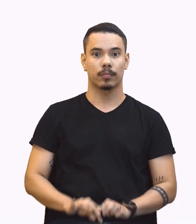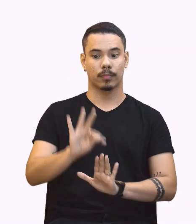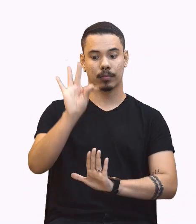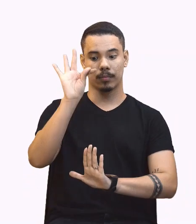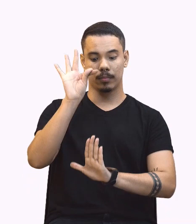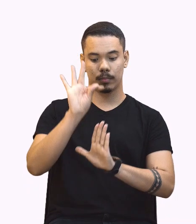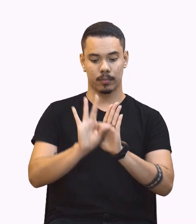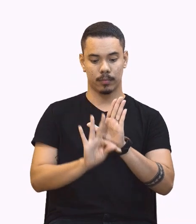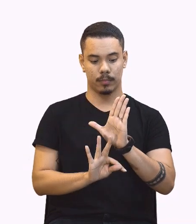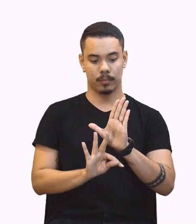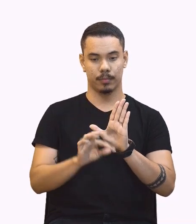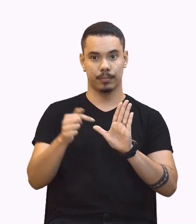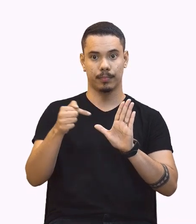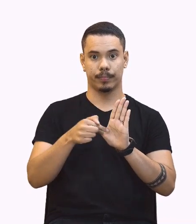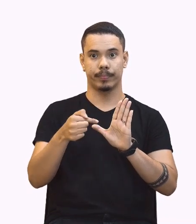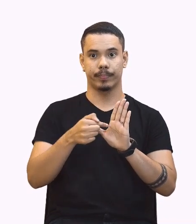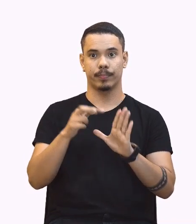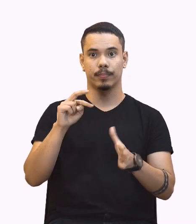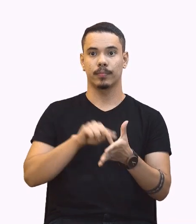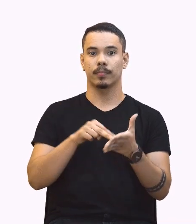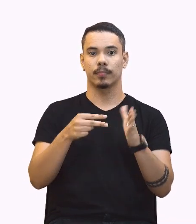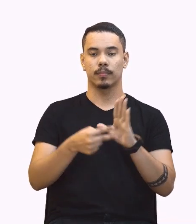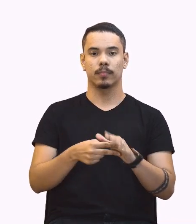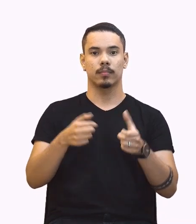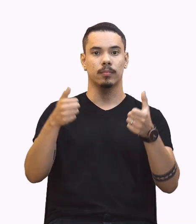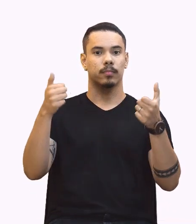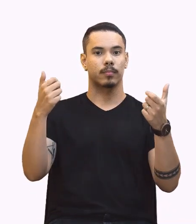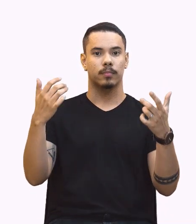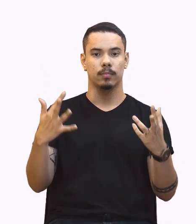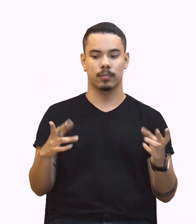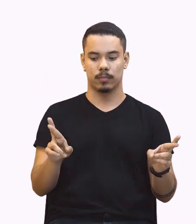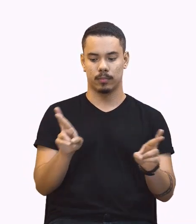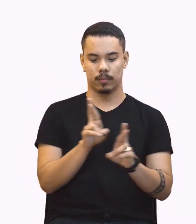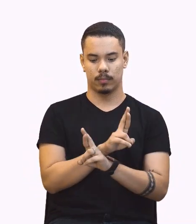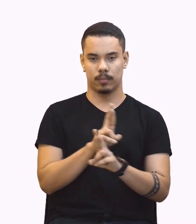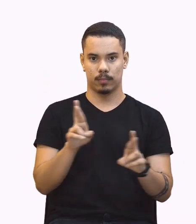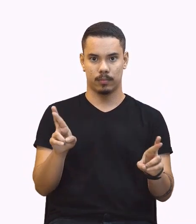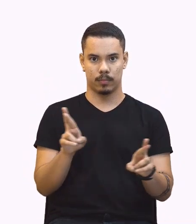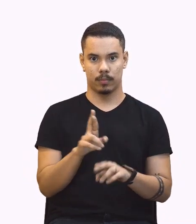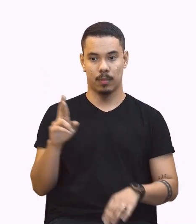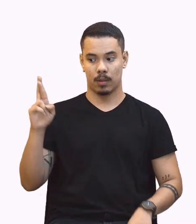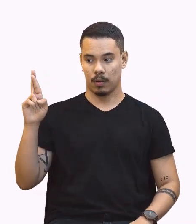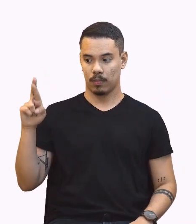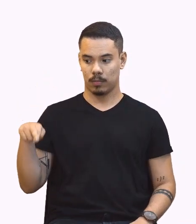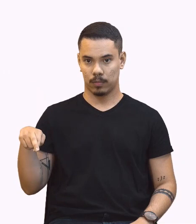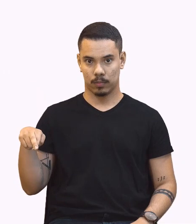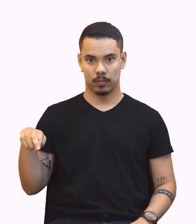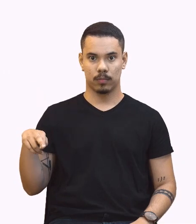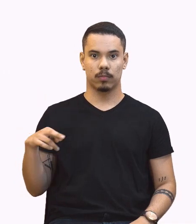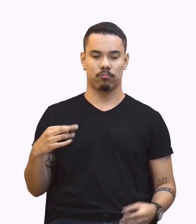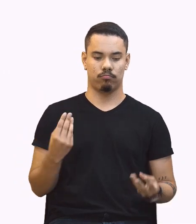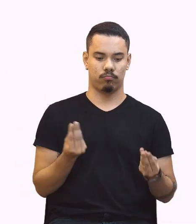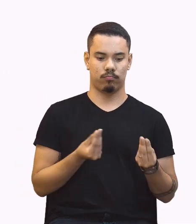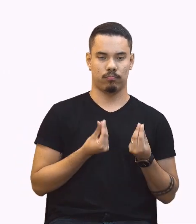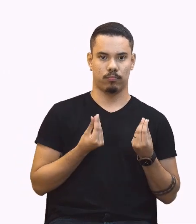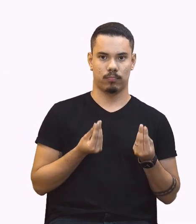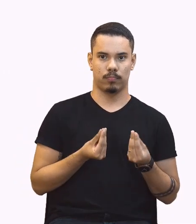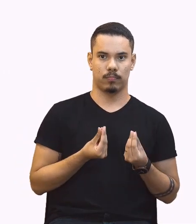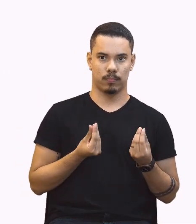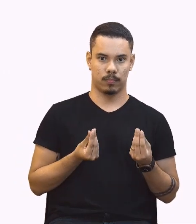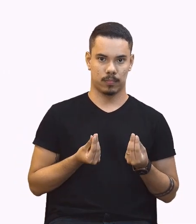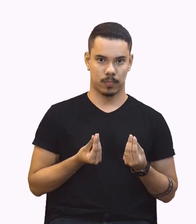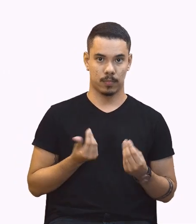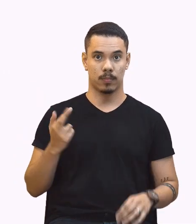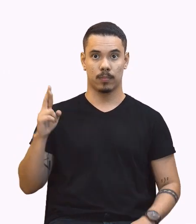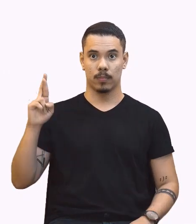si faz referência à relação entre razão e sensação. Razão